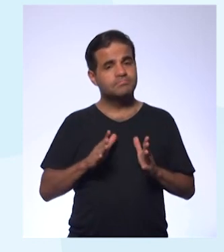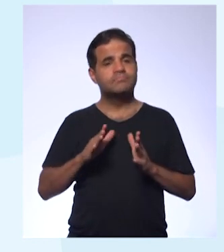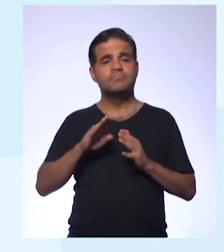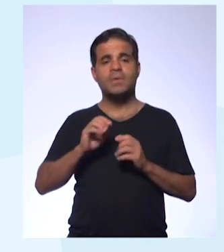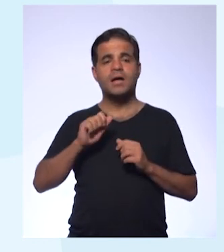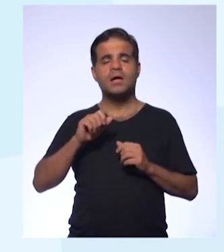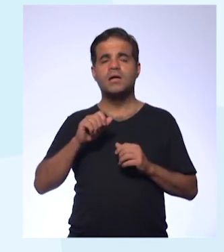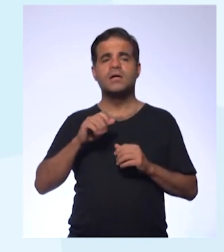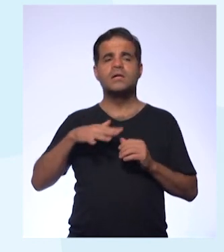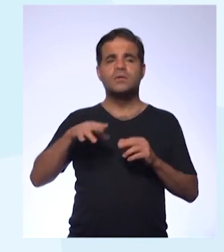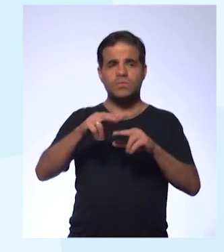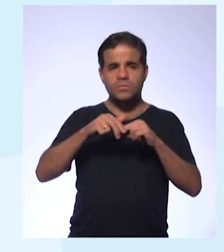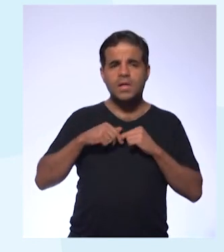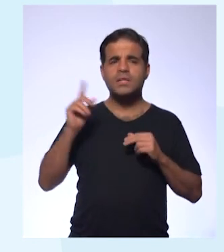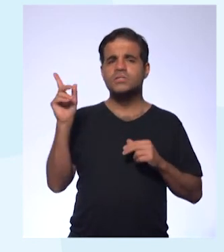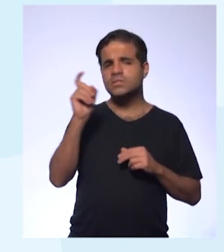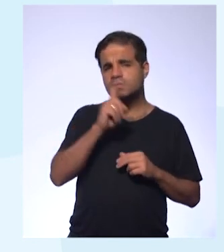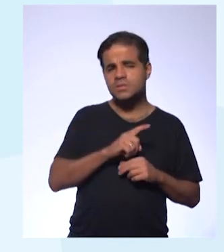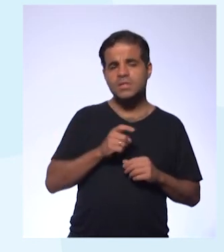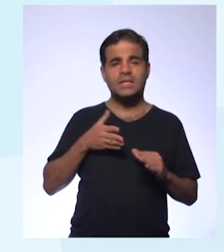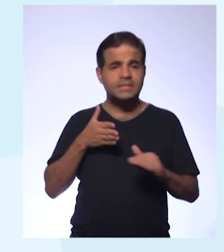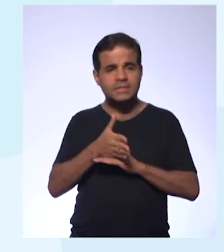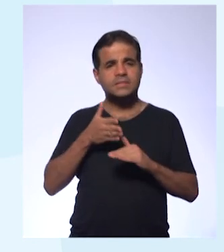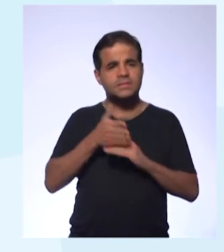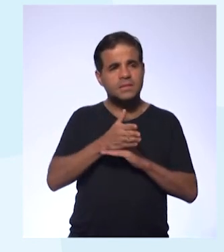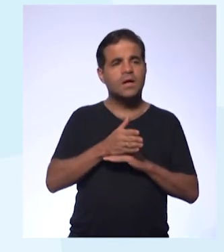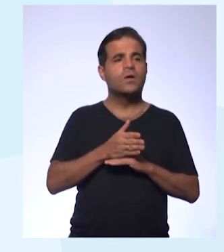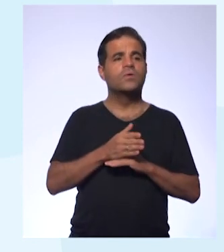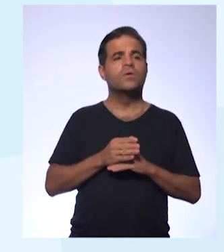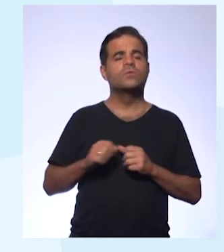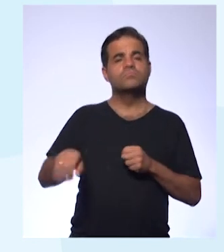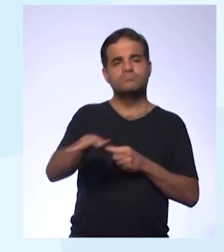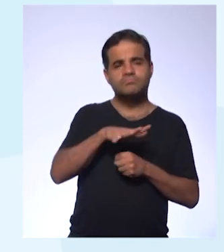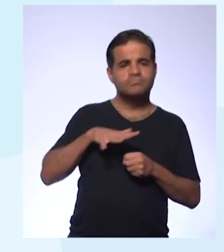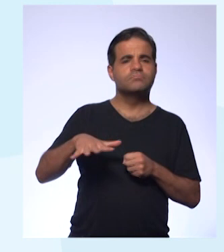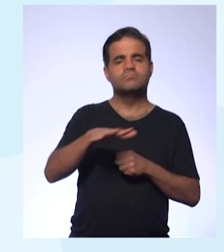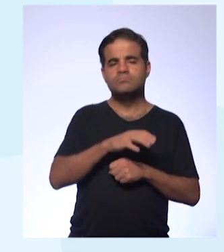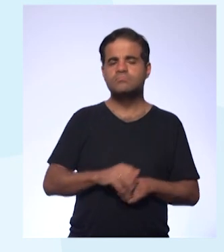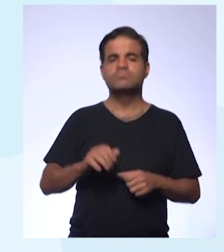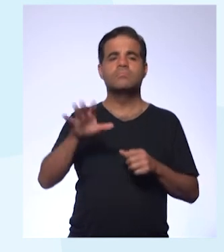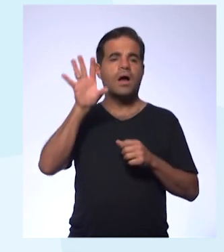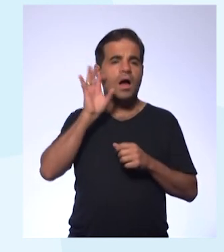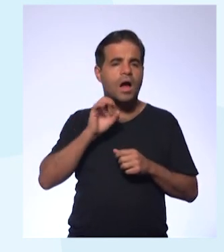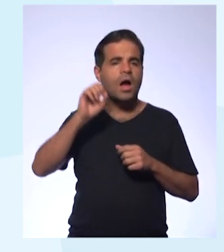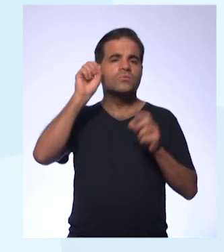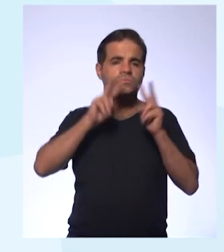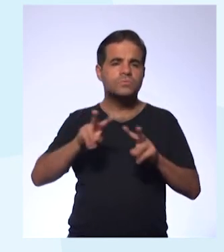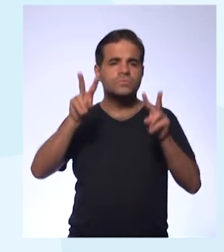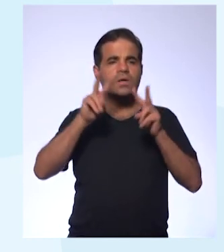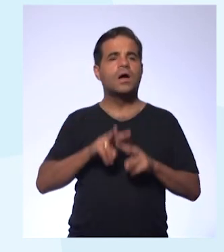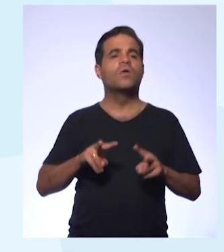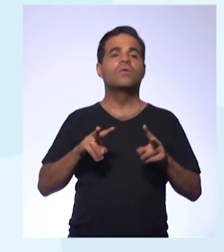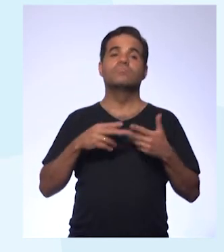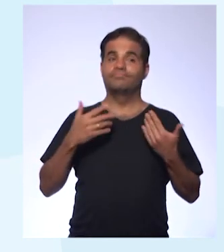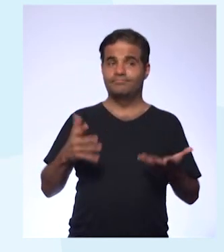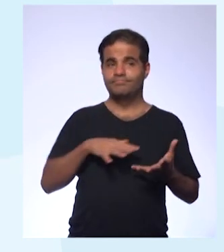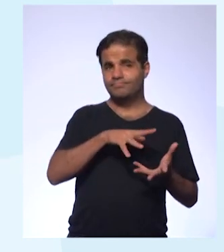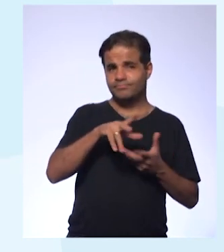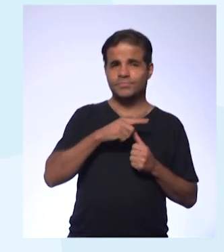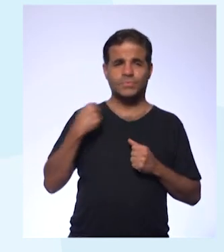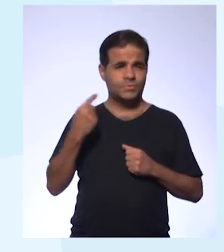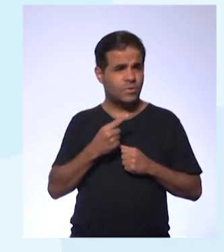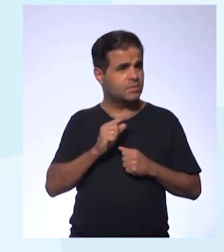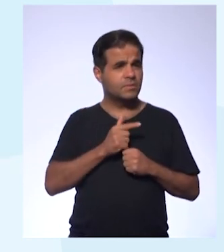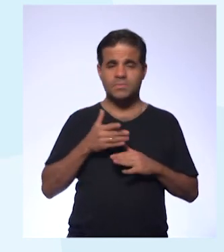em virtude da dificuldade de inserção no mercado audiovisual. É um mundo ao qual a